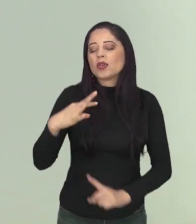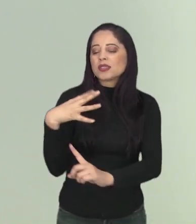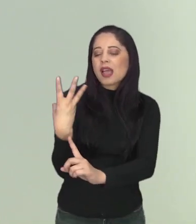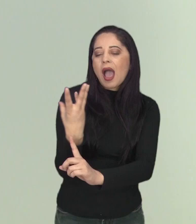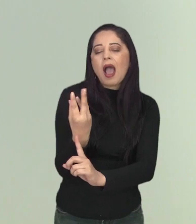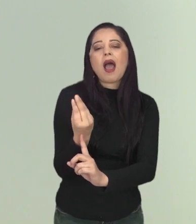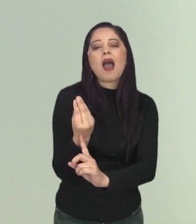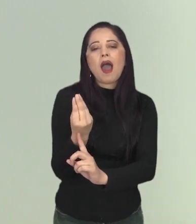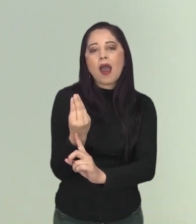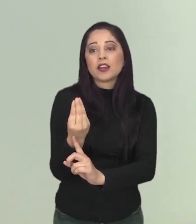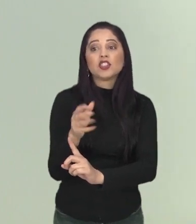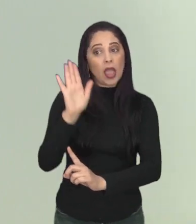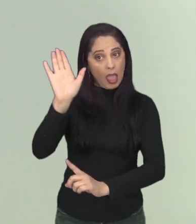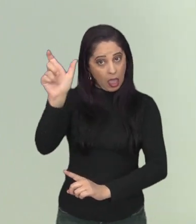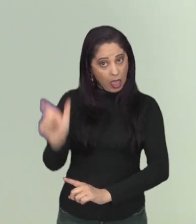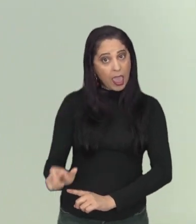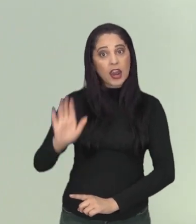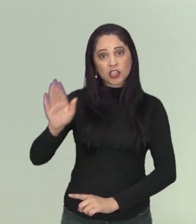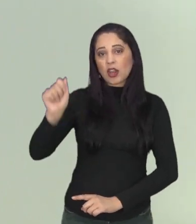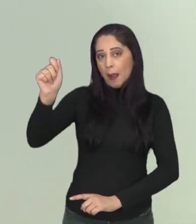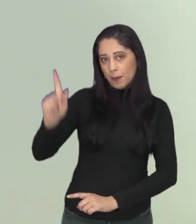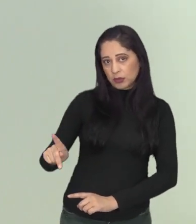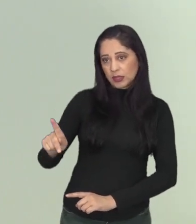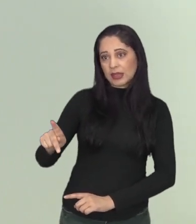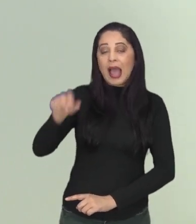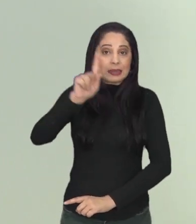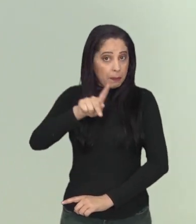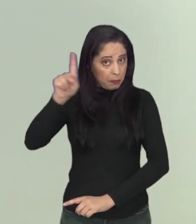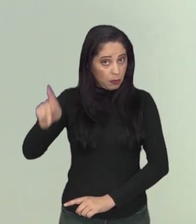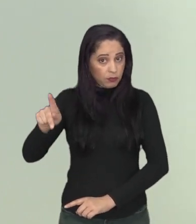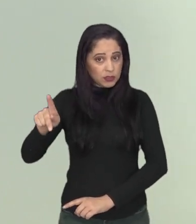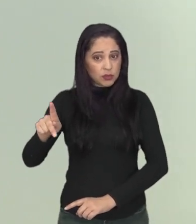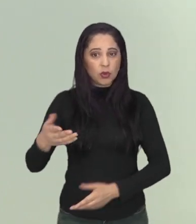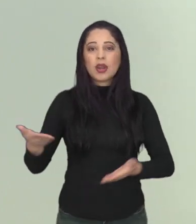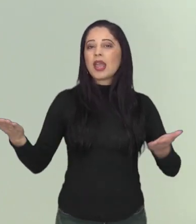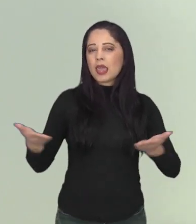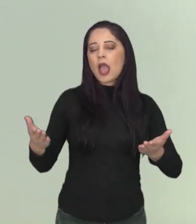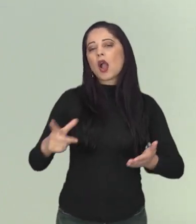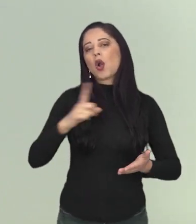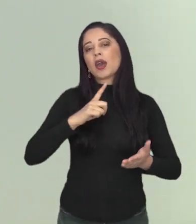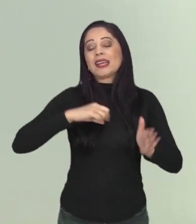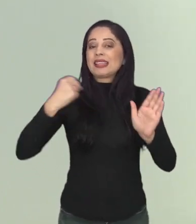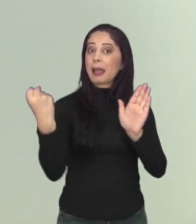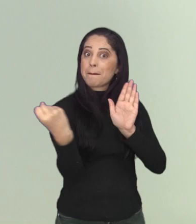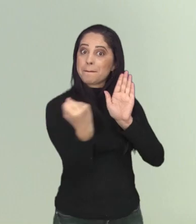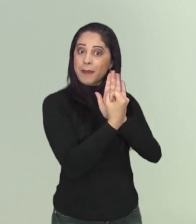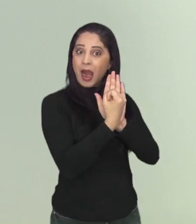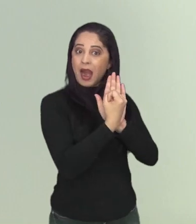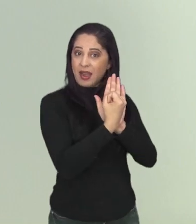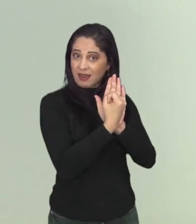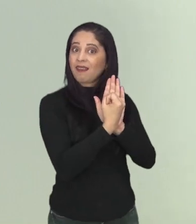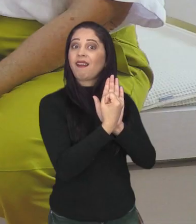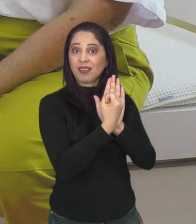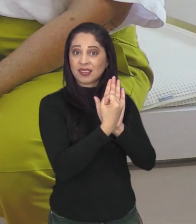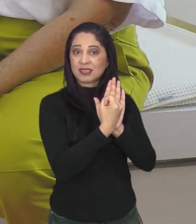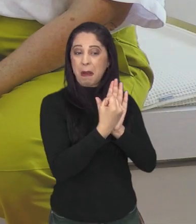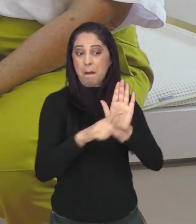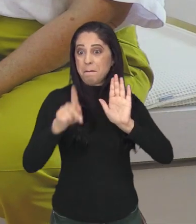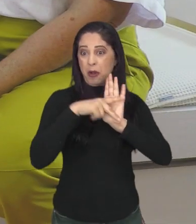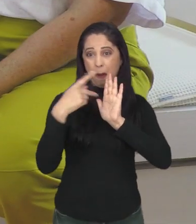arte desde a infância aposentada da educação e hoje tem a sua própria marca